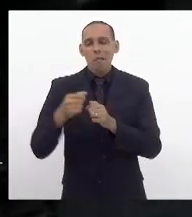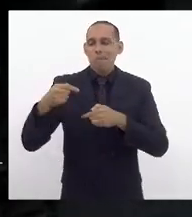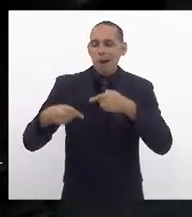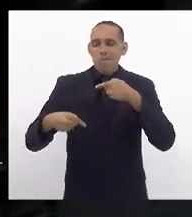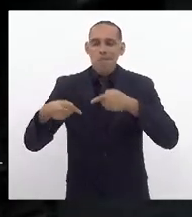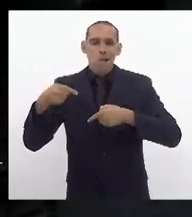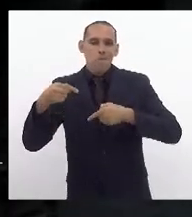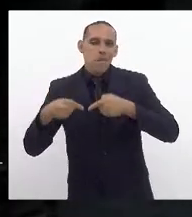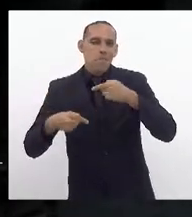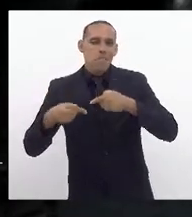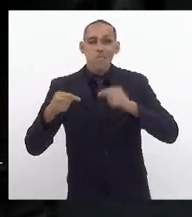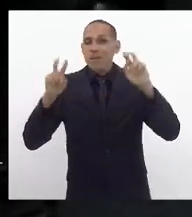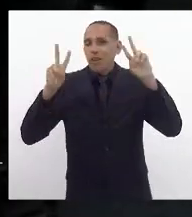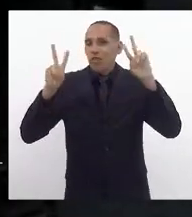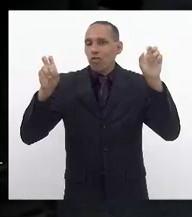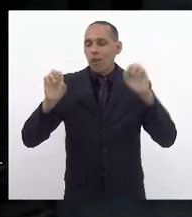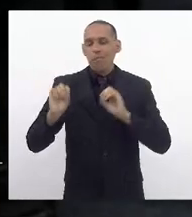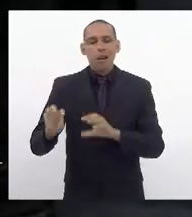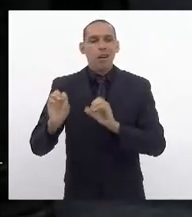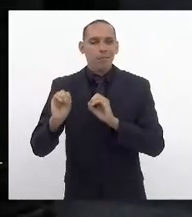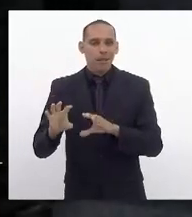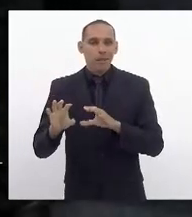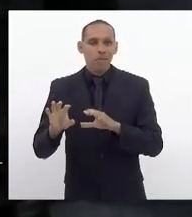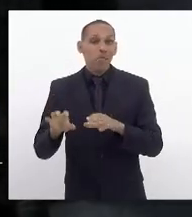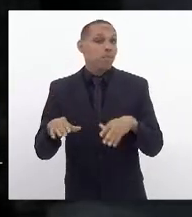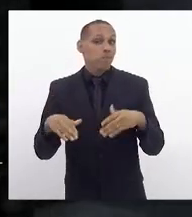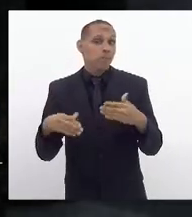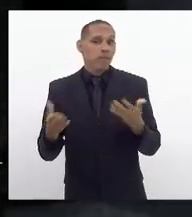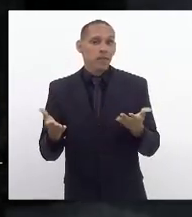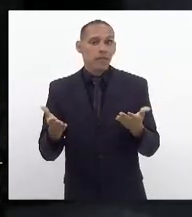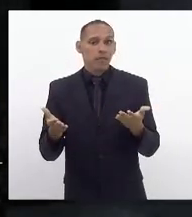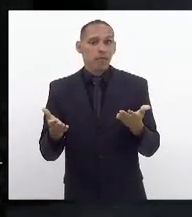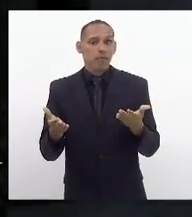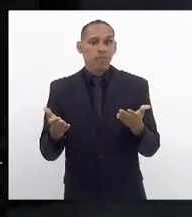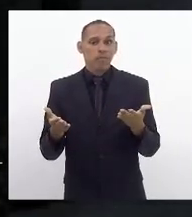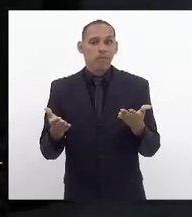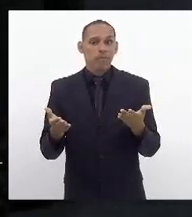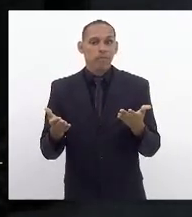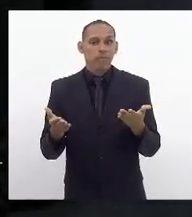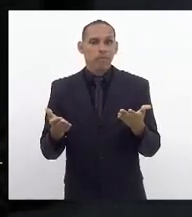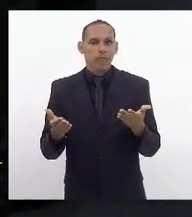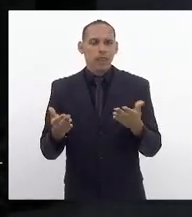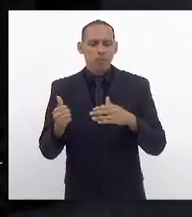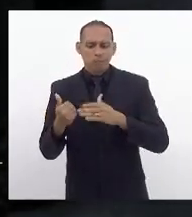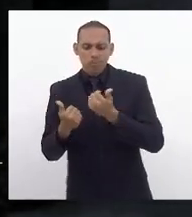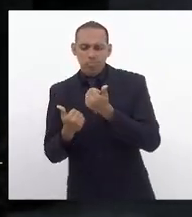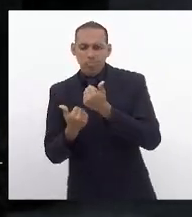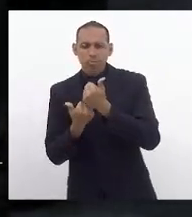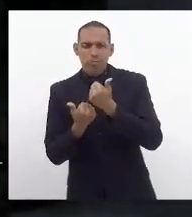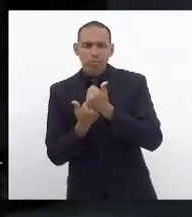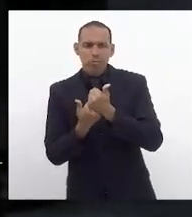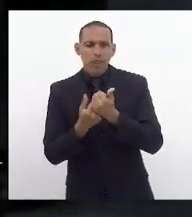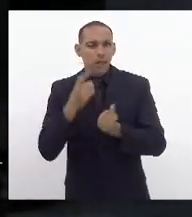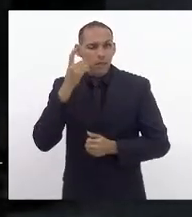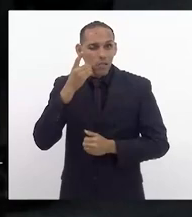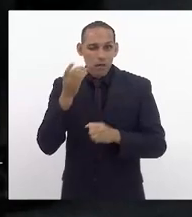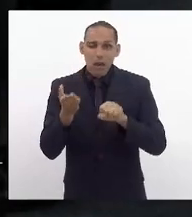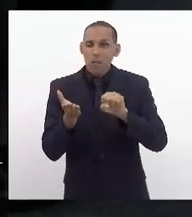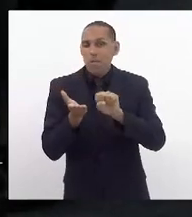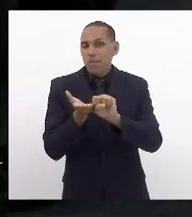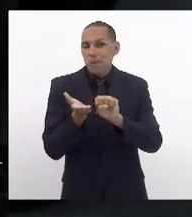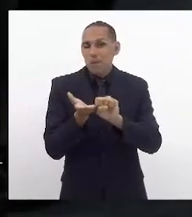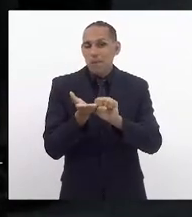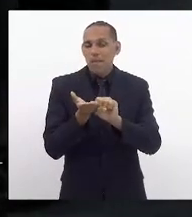debate sobre educação. E ali estava, trazendo a sua contribuição, o deputado Malafaia, o